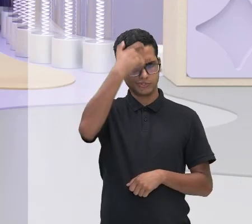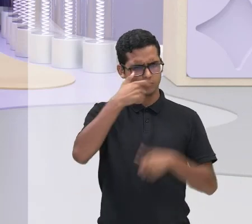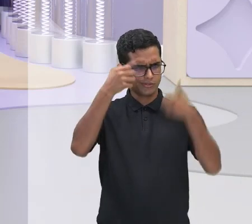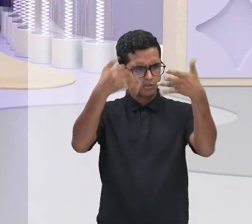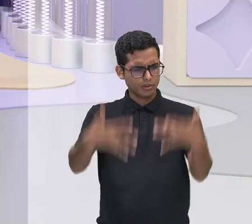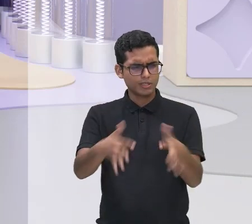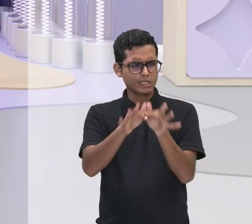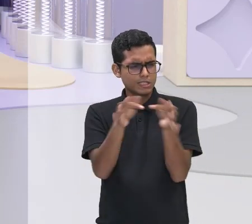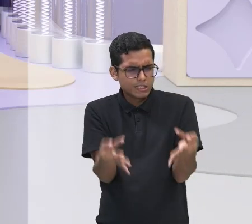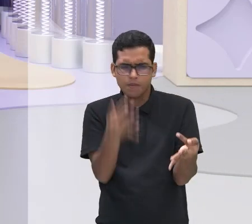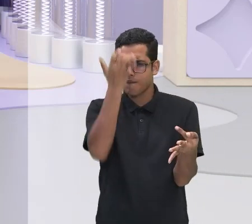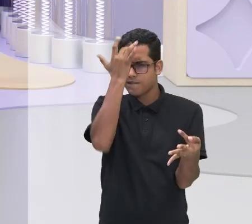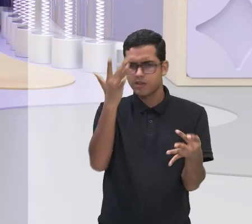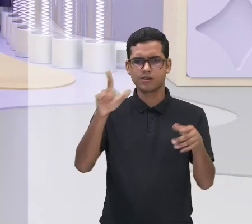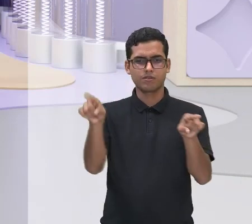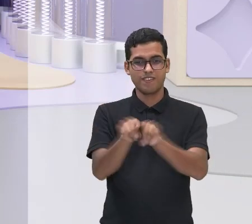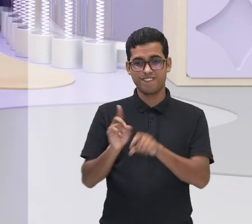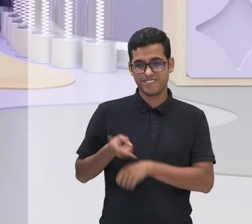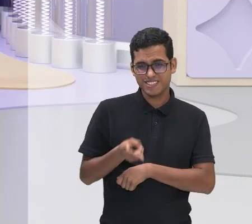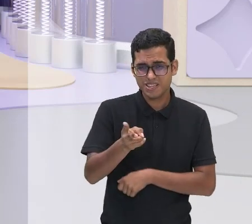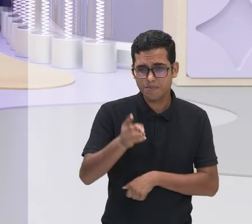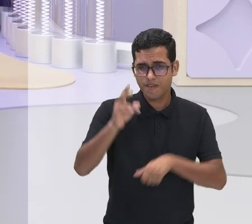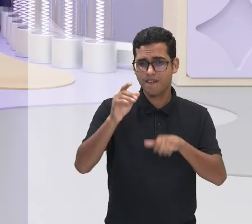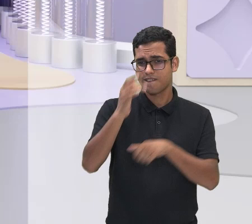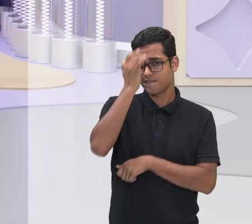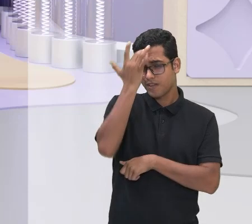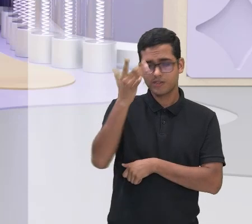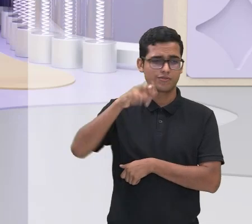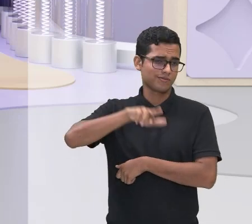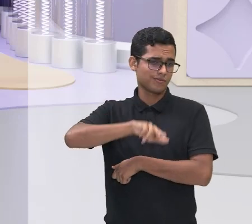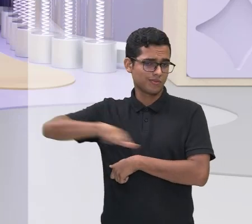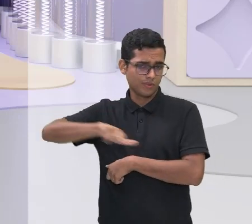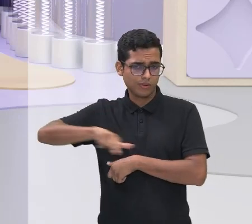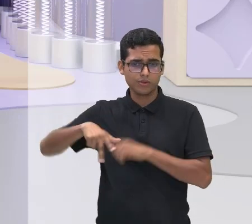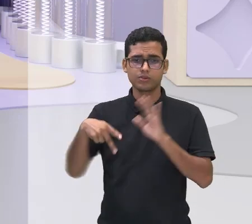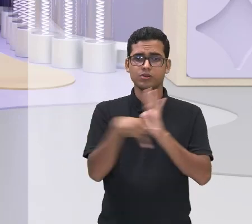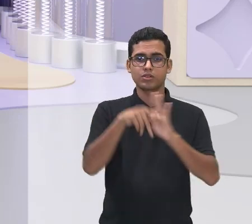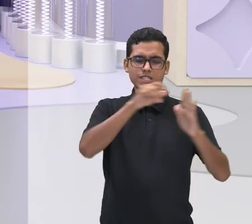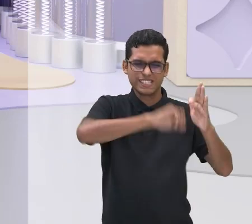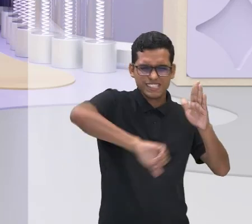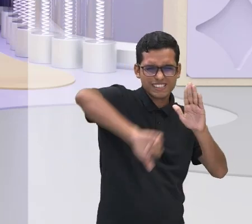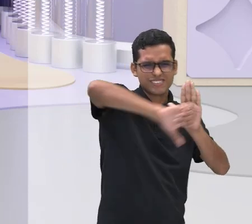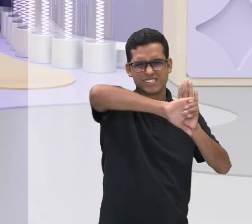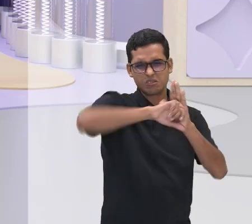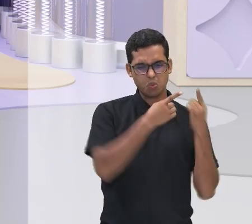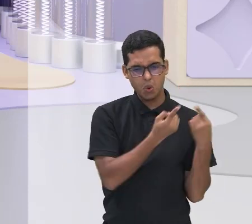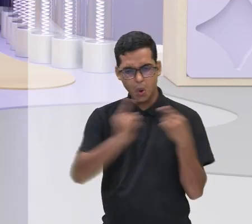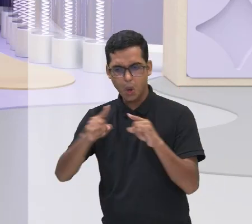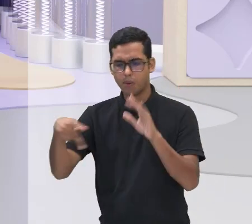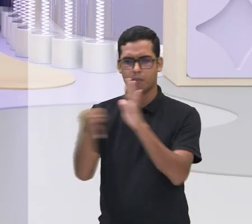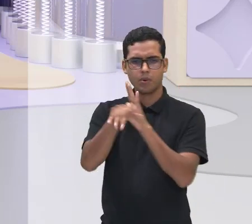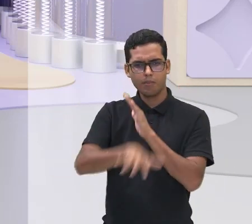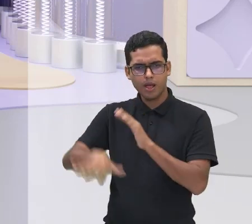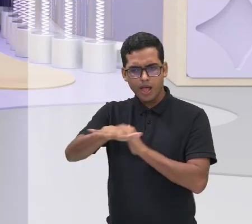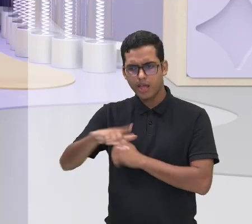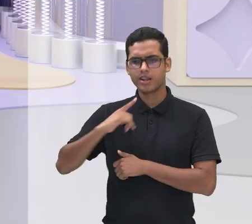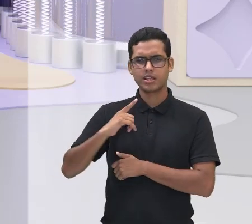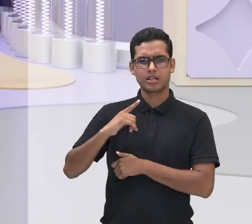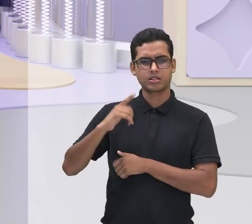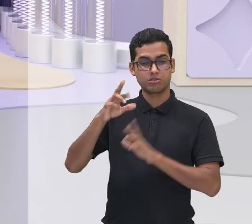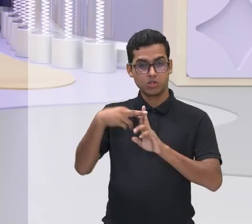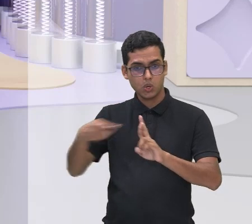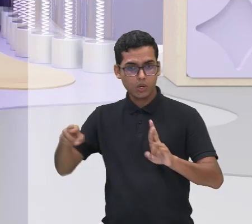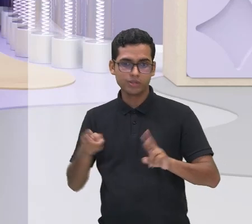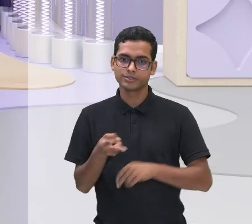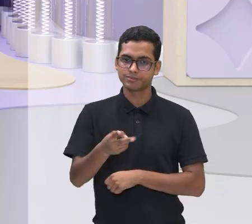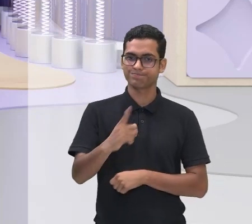é fácil, mas nem sempre é fácil. É muito alto o índice aí de crimes de intolerância religiosa. Né? Então,